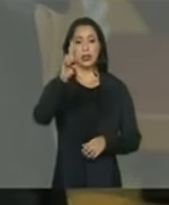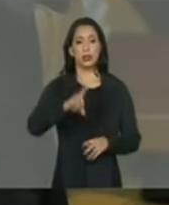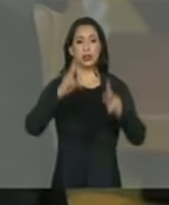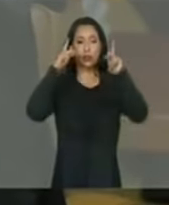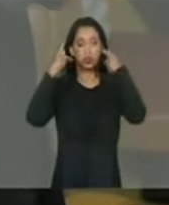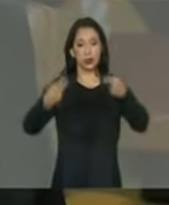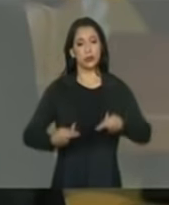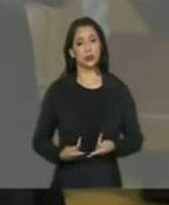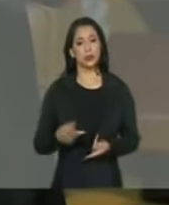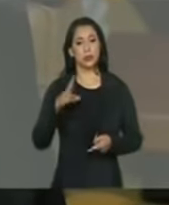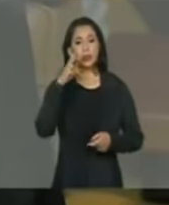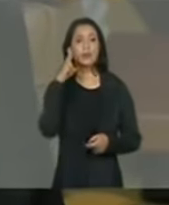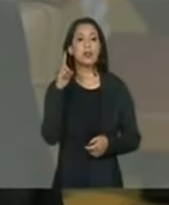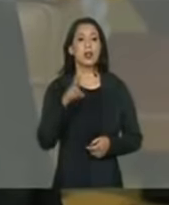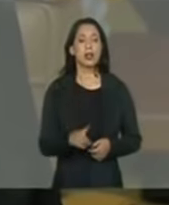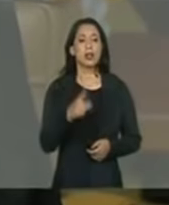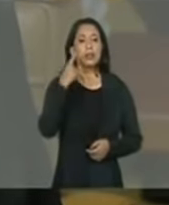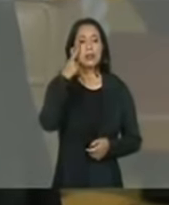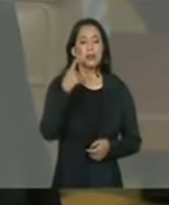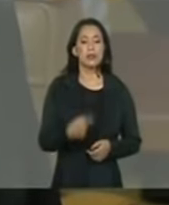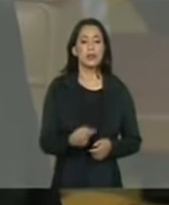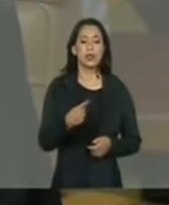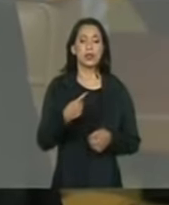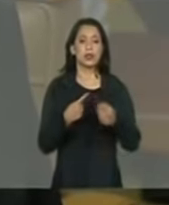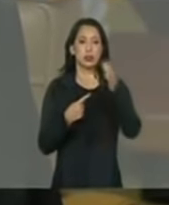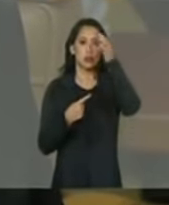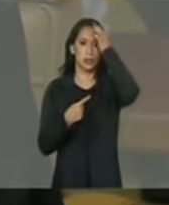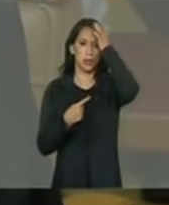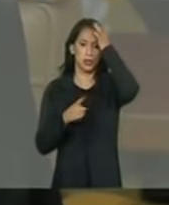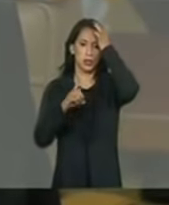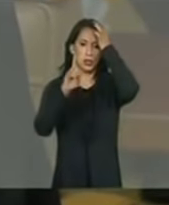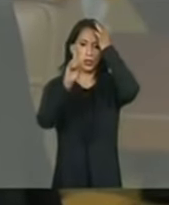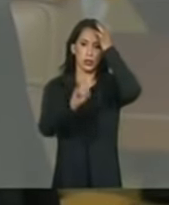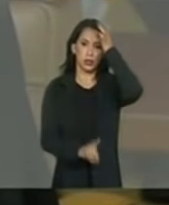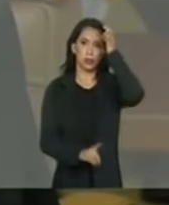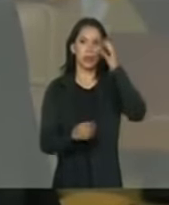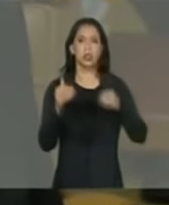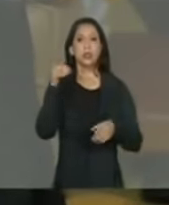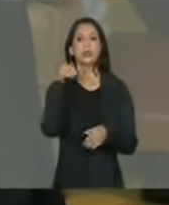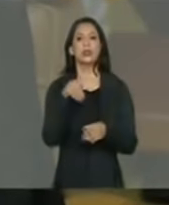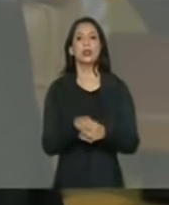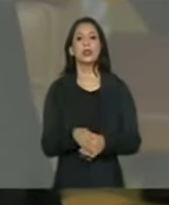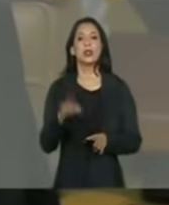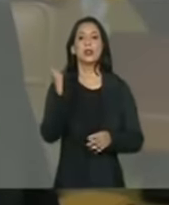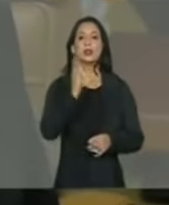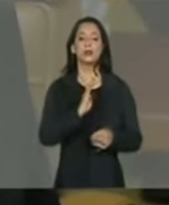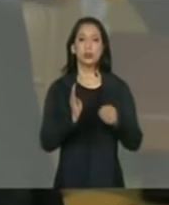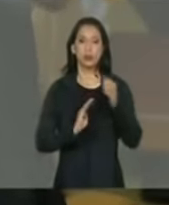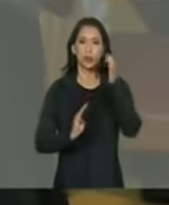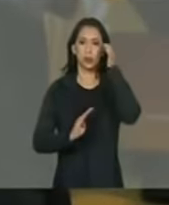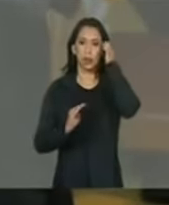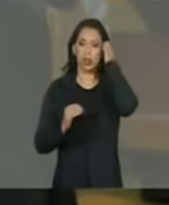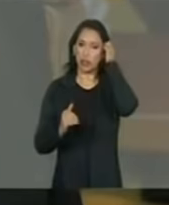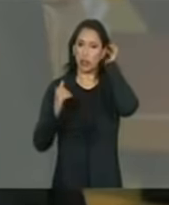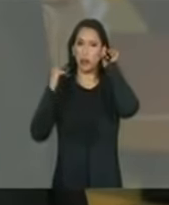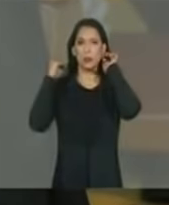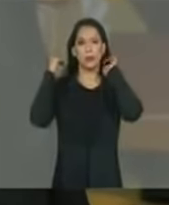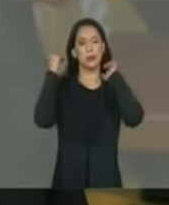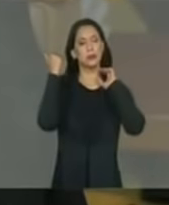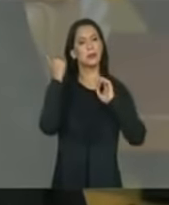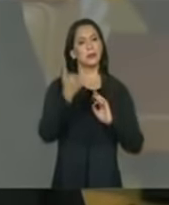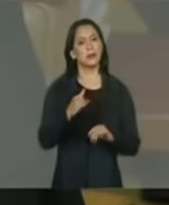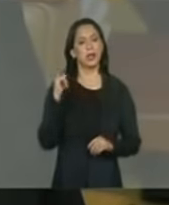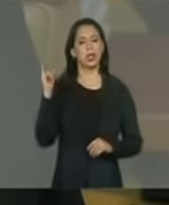referidas confere na perspectiva do direito interno do brasil maior intensidade a